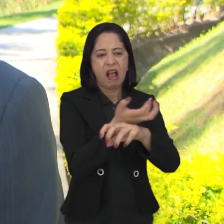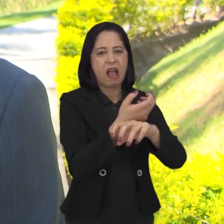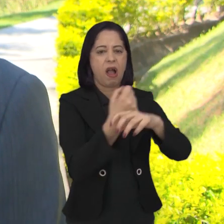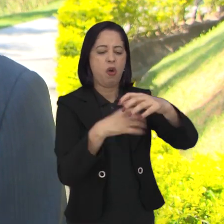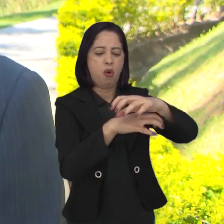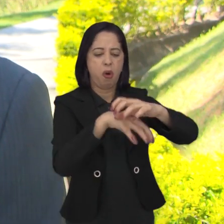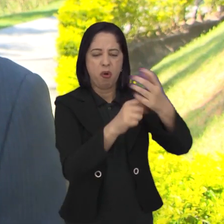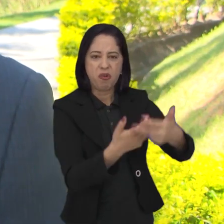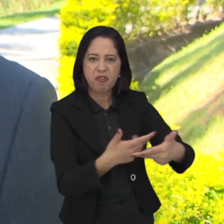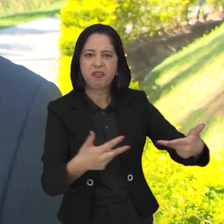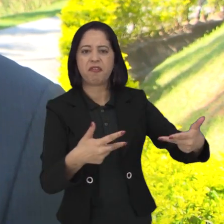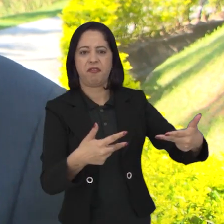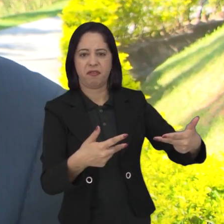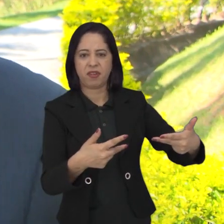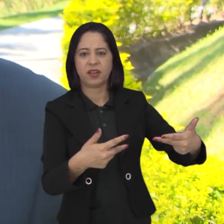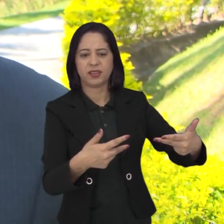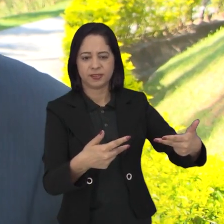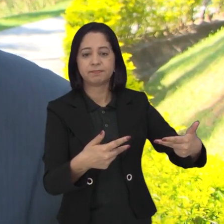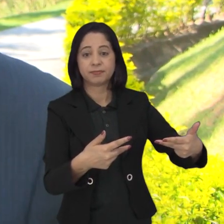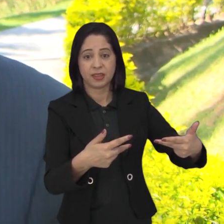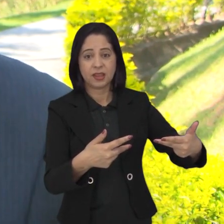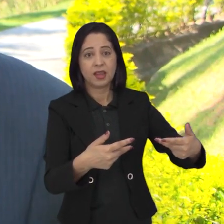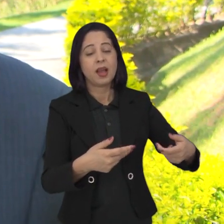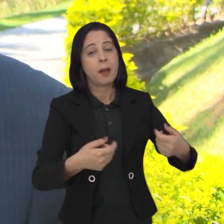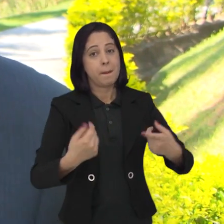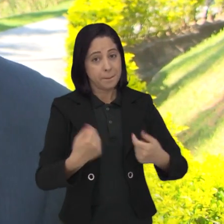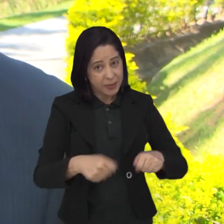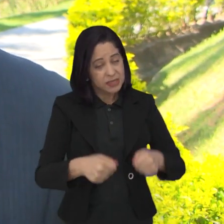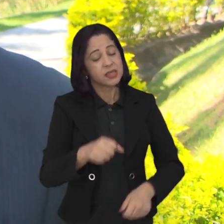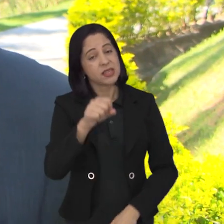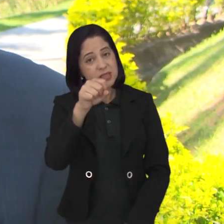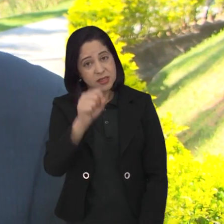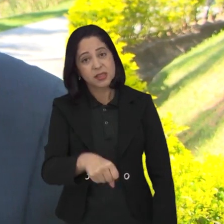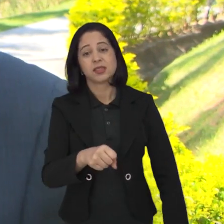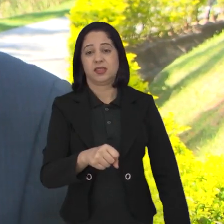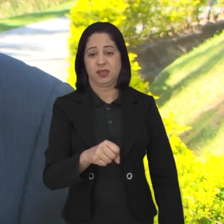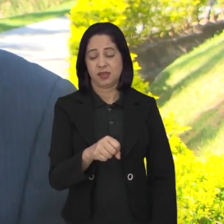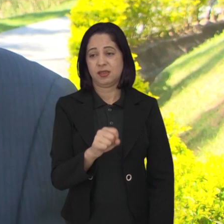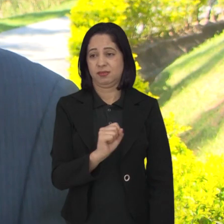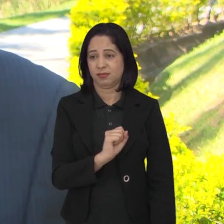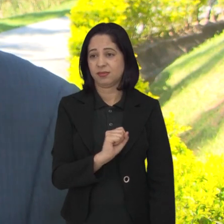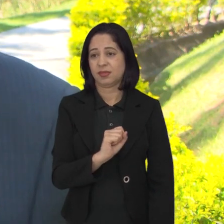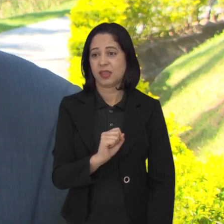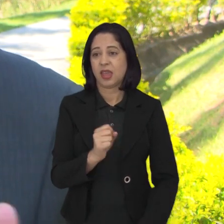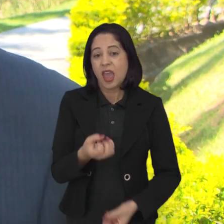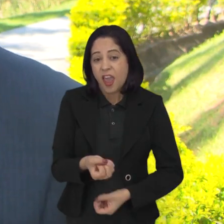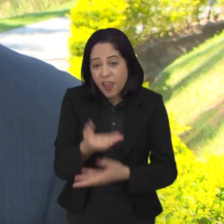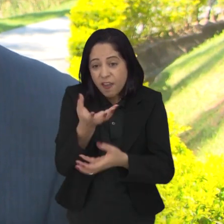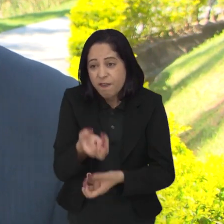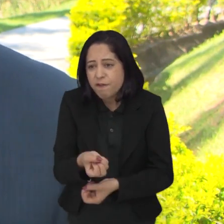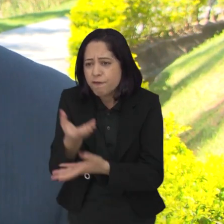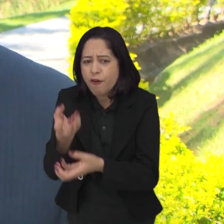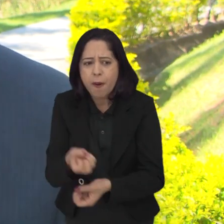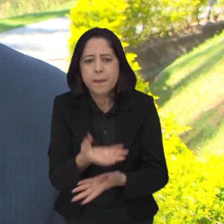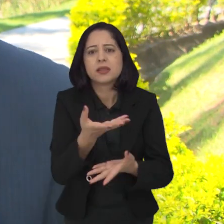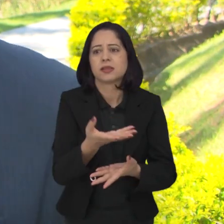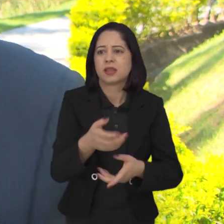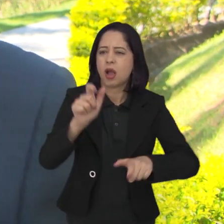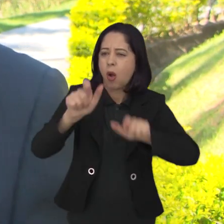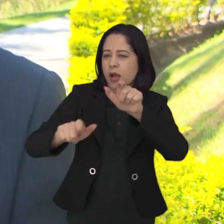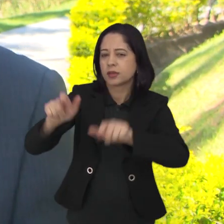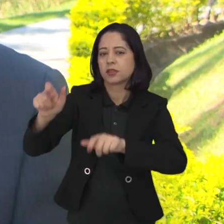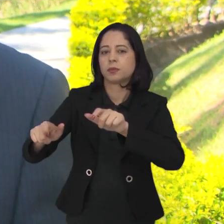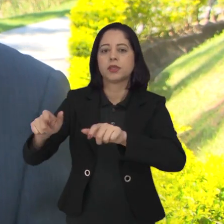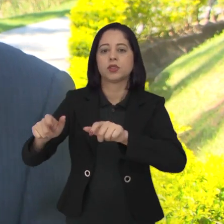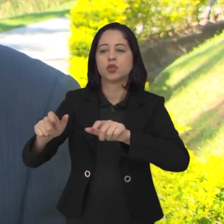fauna. Eu acredito que haja necessidade, sim, de uma informação maior, uma instrução maior para as pessoas